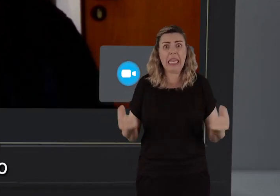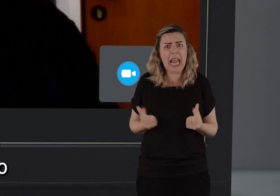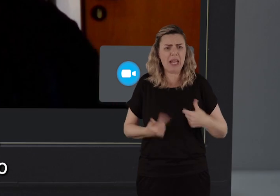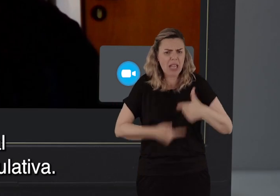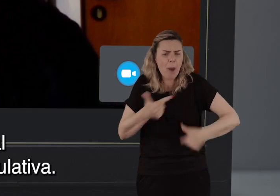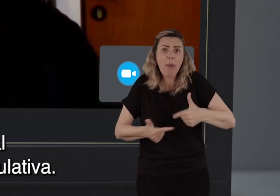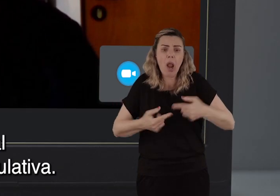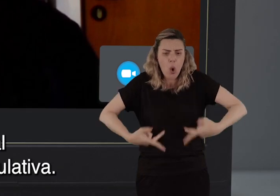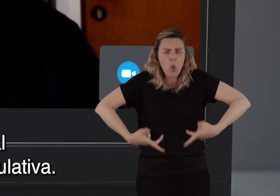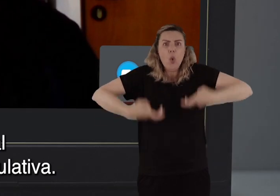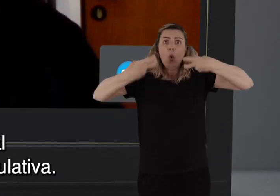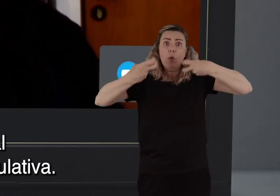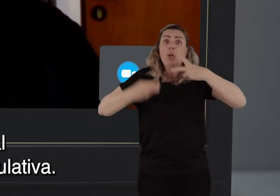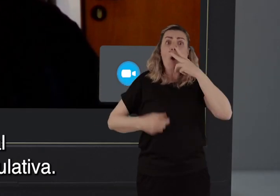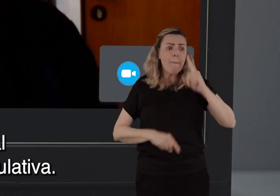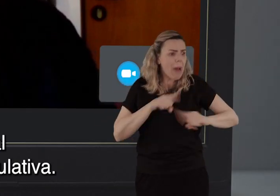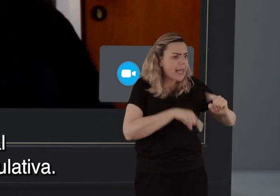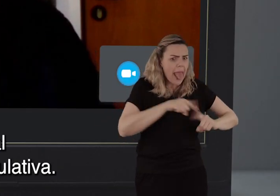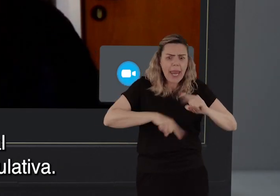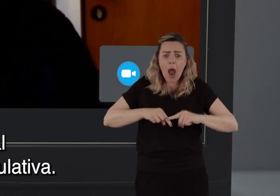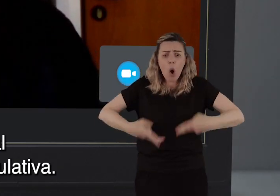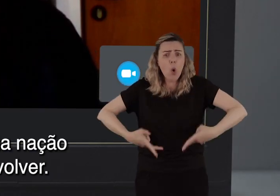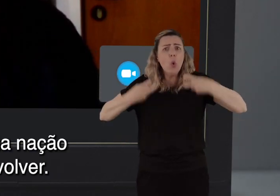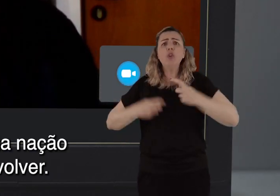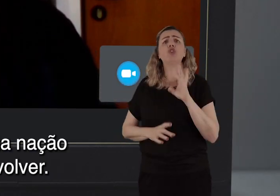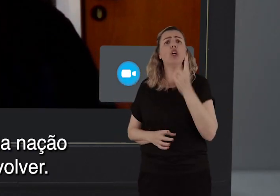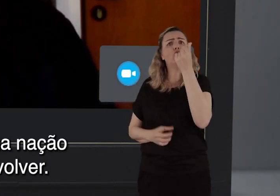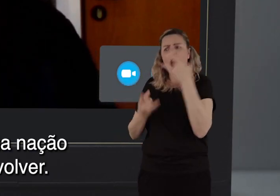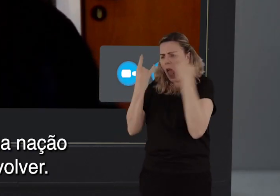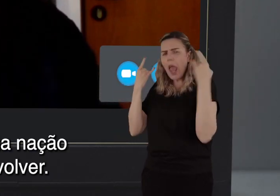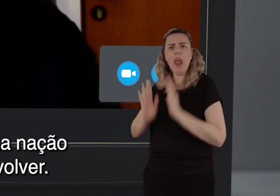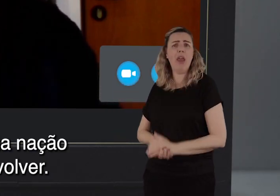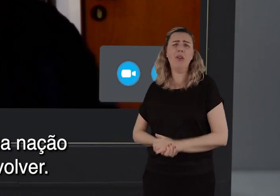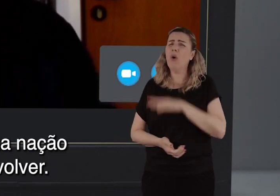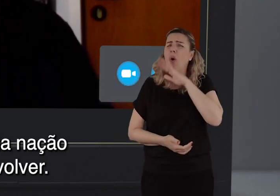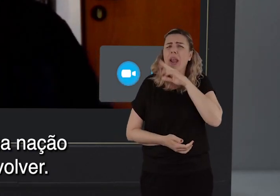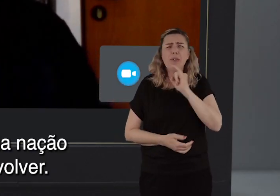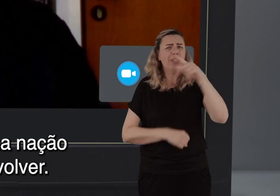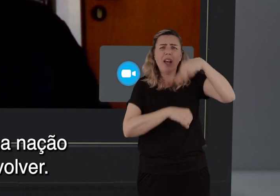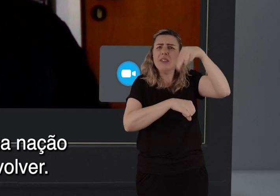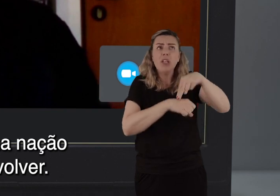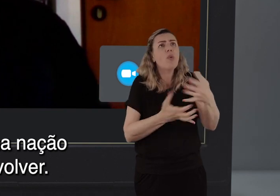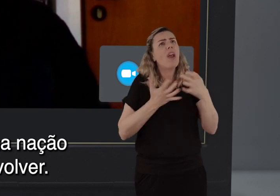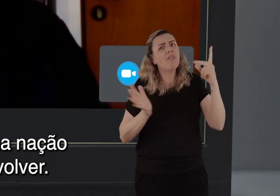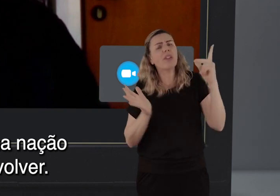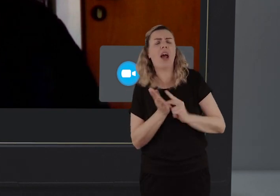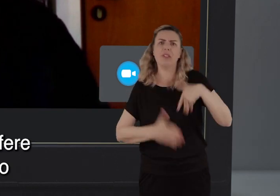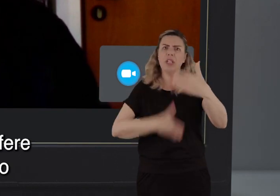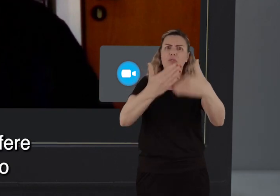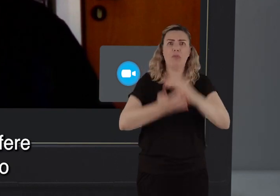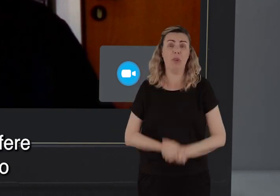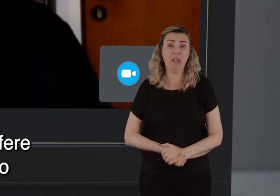um deslocamento da riqueza material para uma riqueza especulativa. Isso é péssimo para uma nação que se pretenda